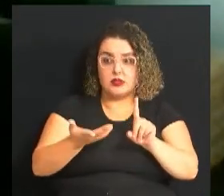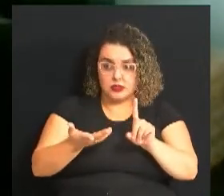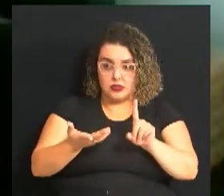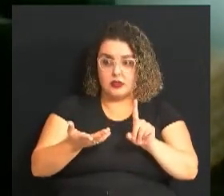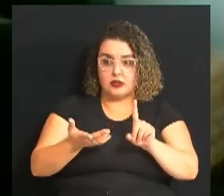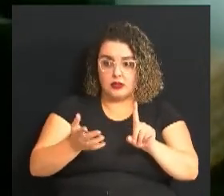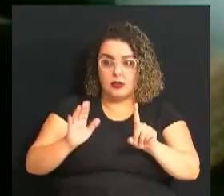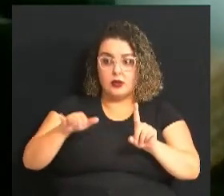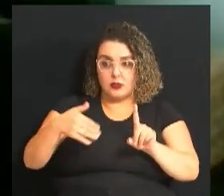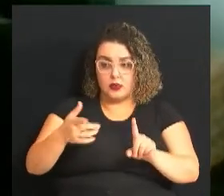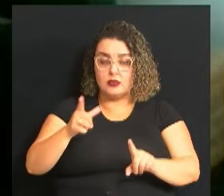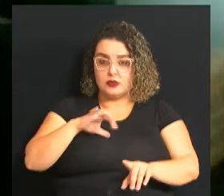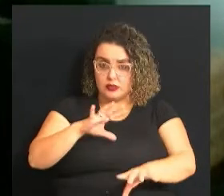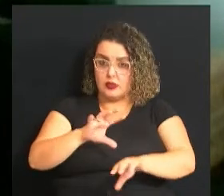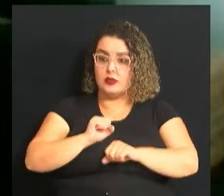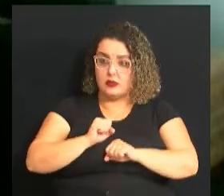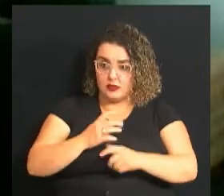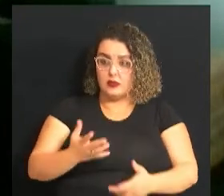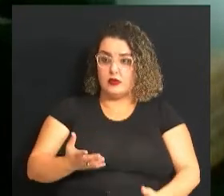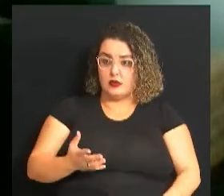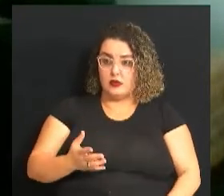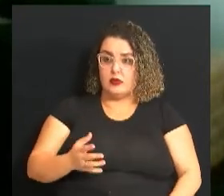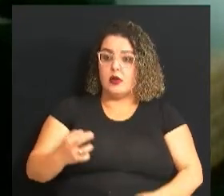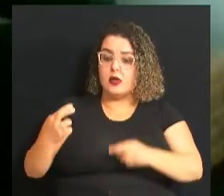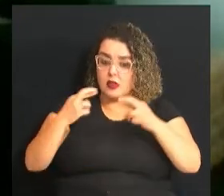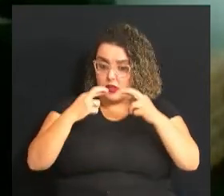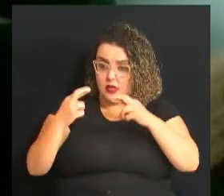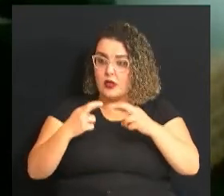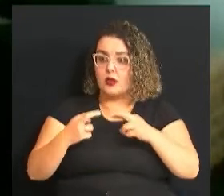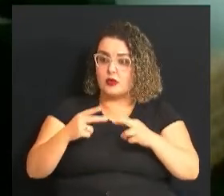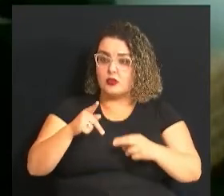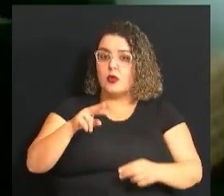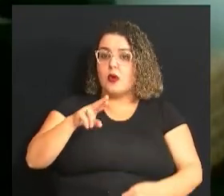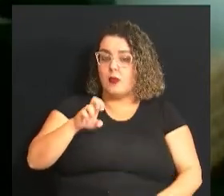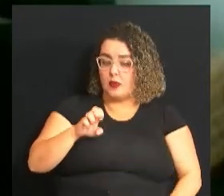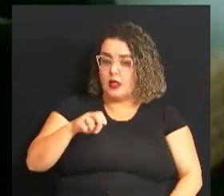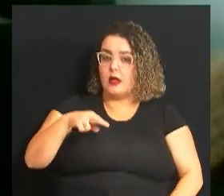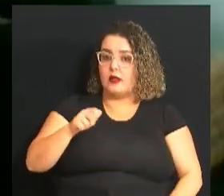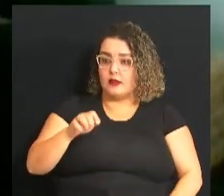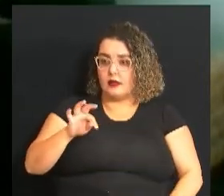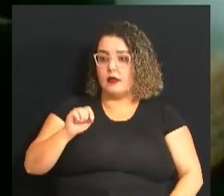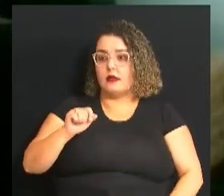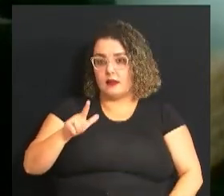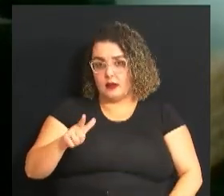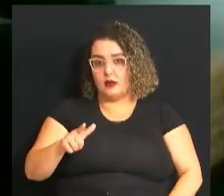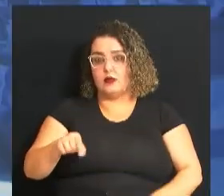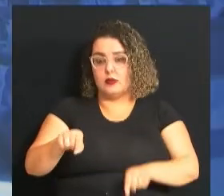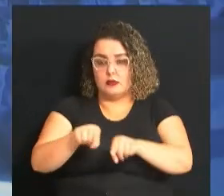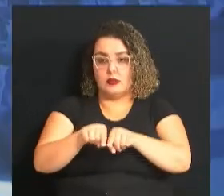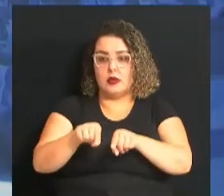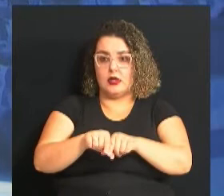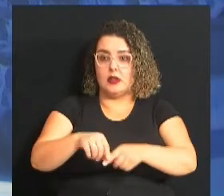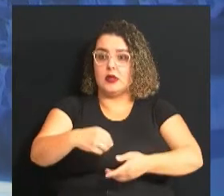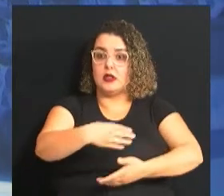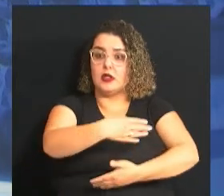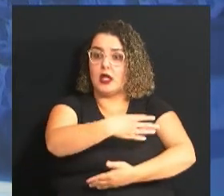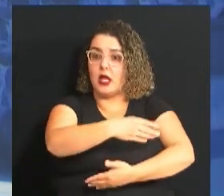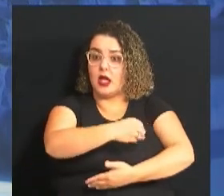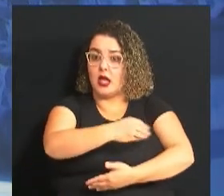têm alguma infecção. Faz parte da investigação no pré-natal também sobre hepatites. E a